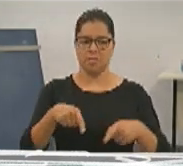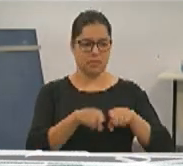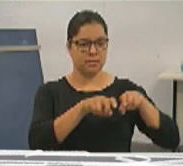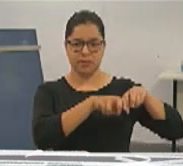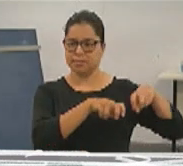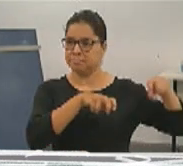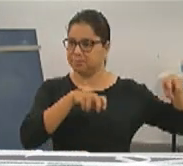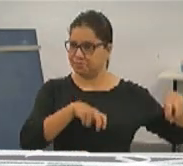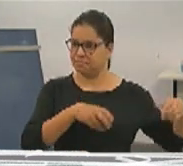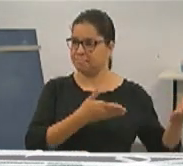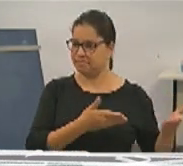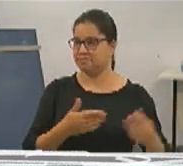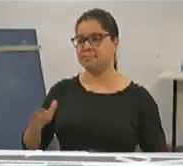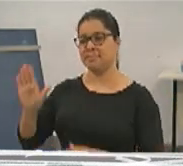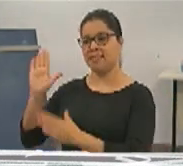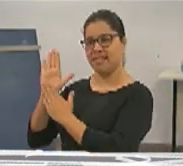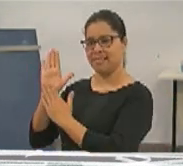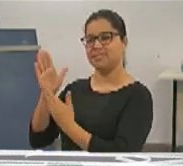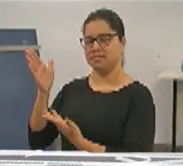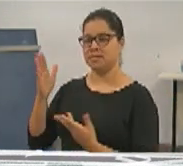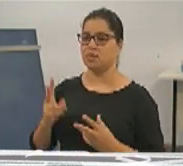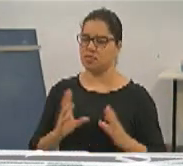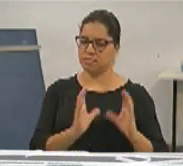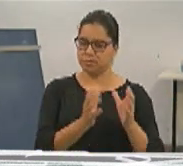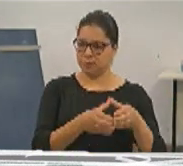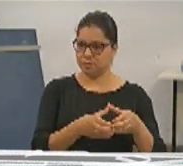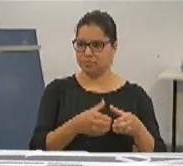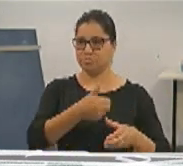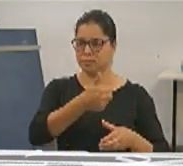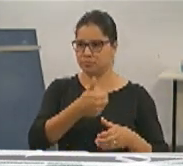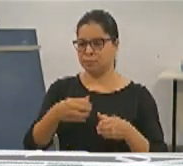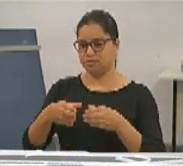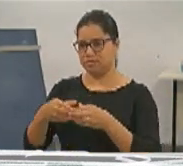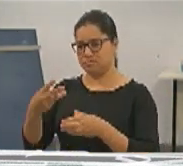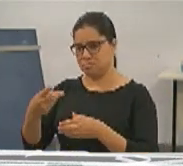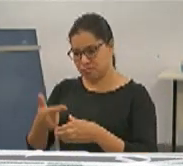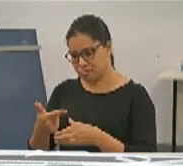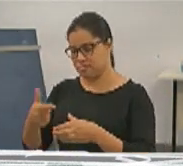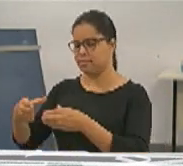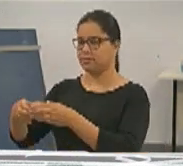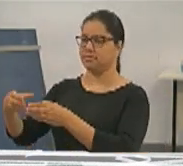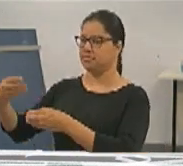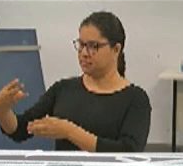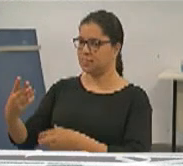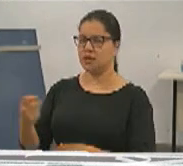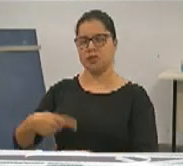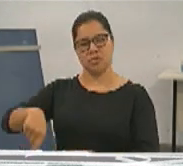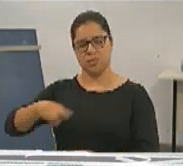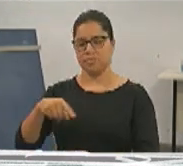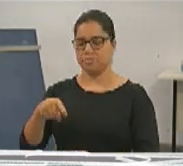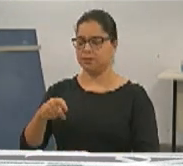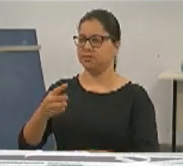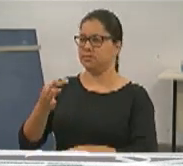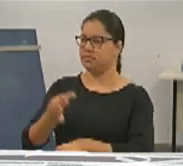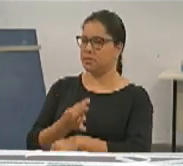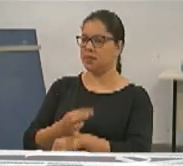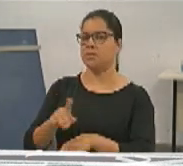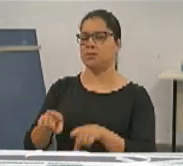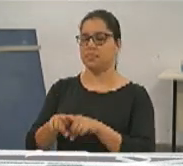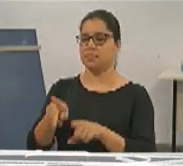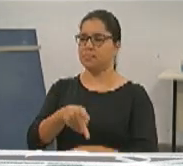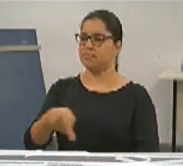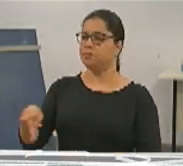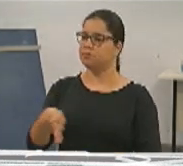né, como candidatos das duas chapas, colegas servidores, professores, técnicos, né, colegas do